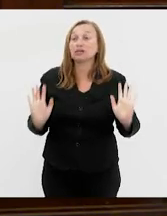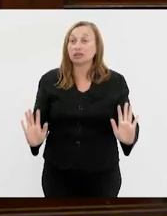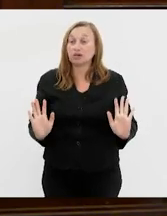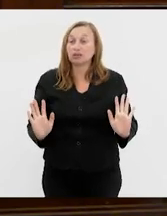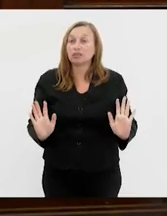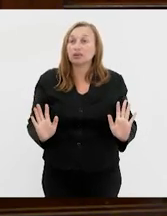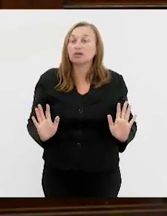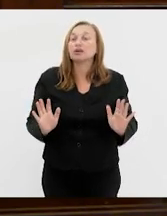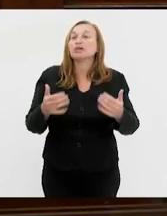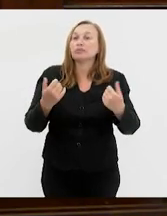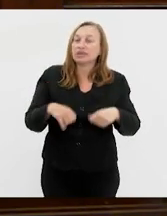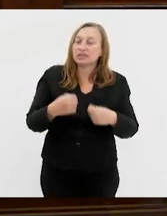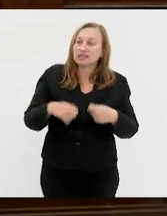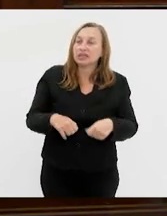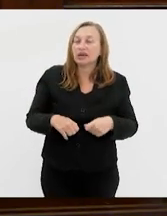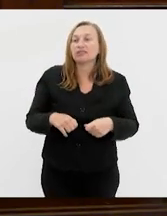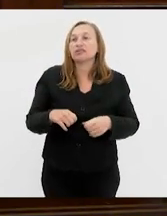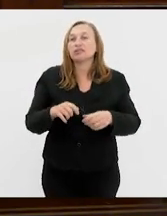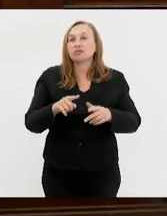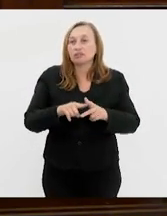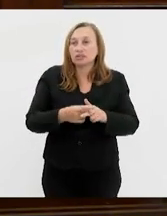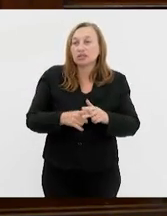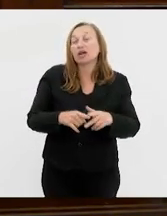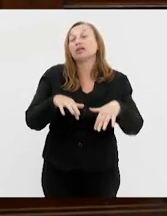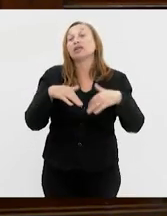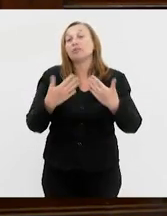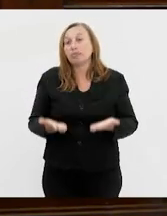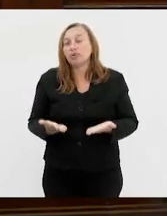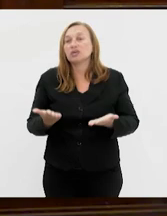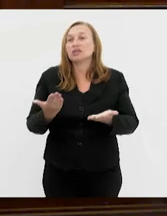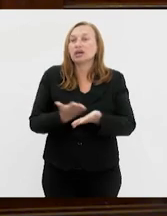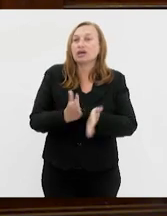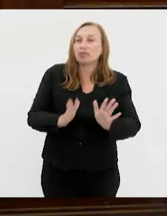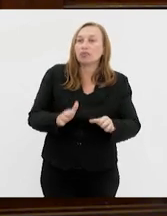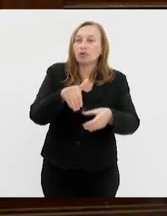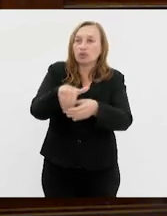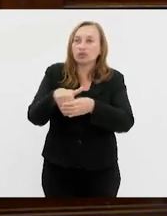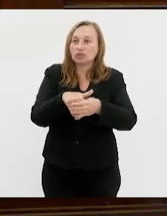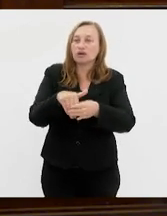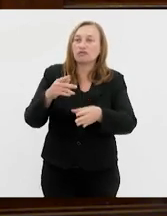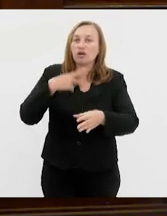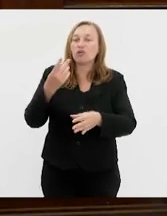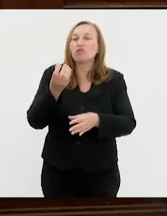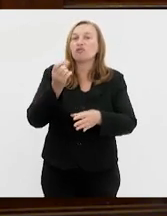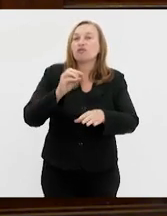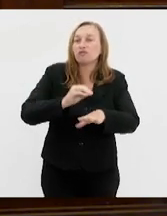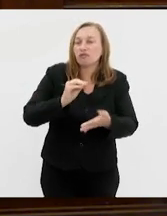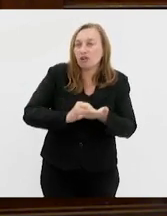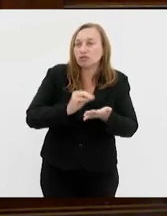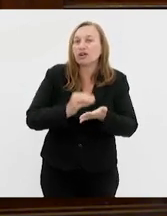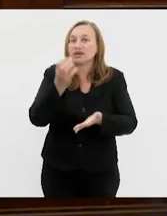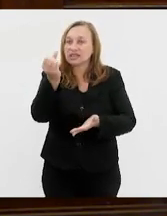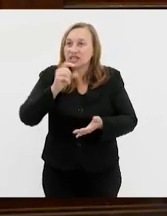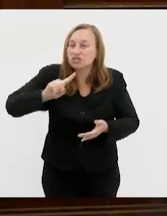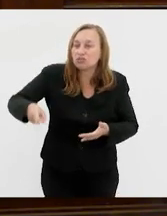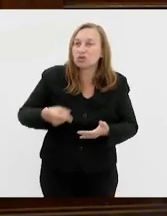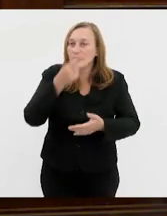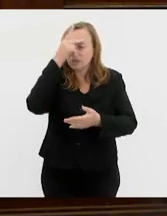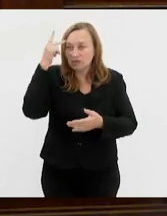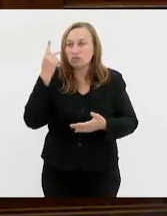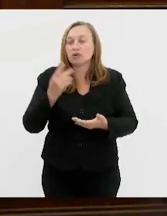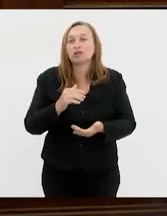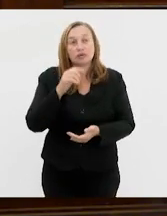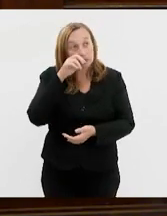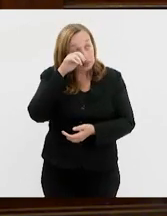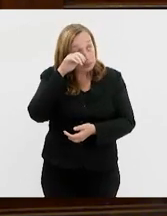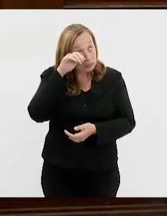de depuração não foi feito. Acabou, o eleitoral falou que faltam 6 mil pessoas. População toda discreta,